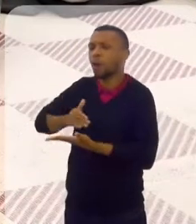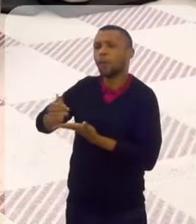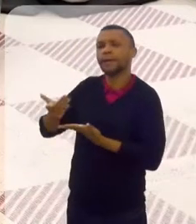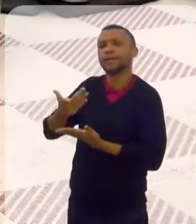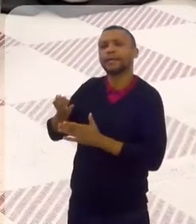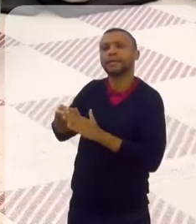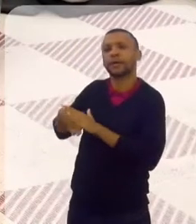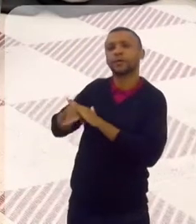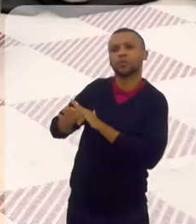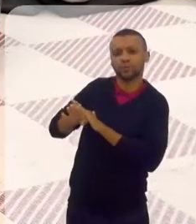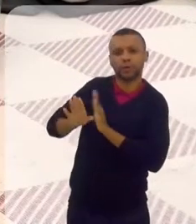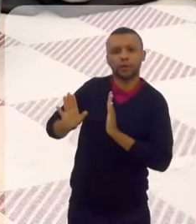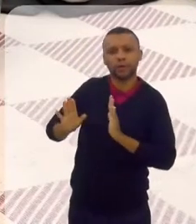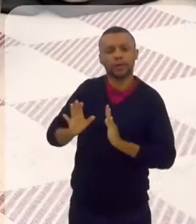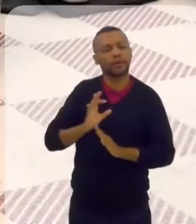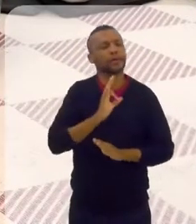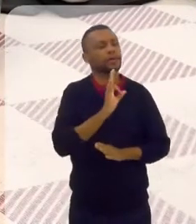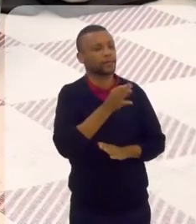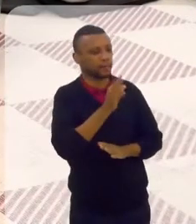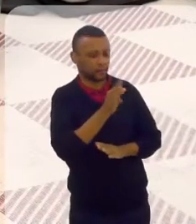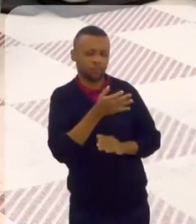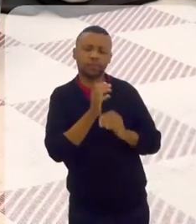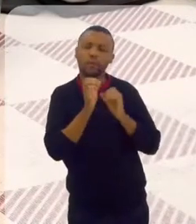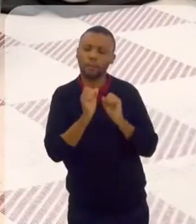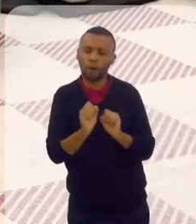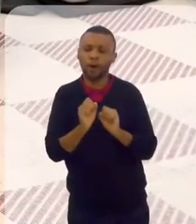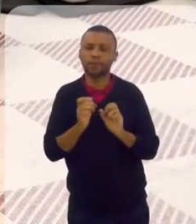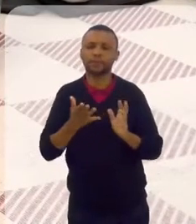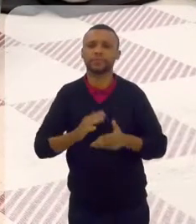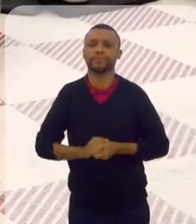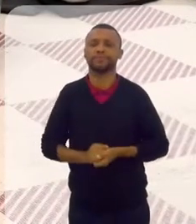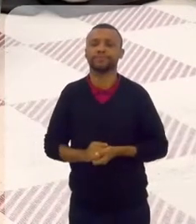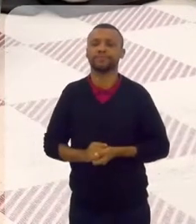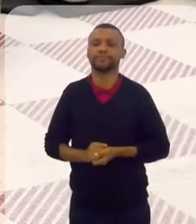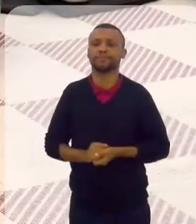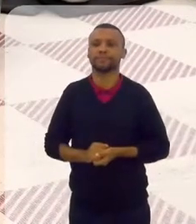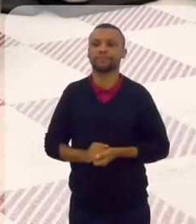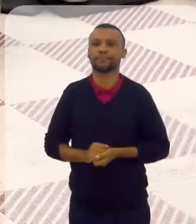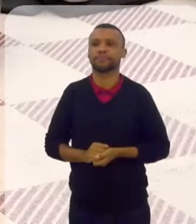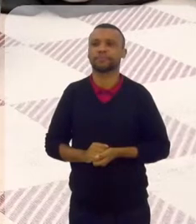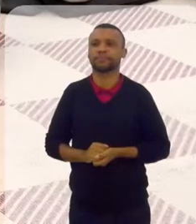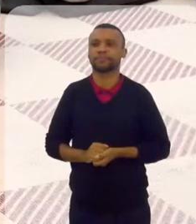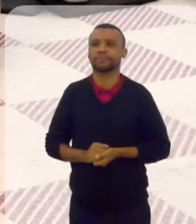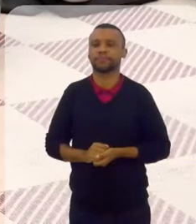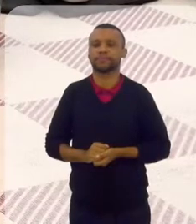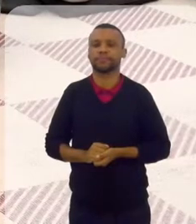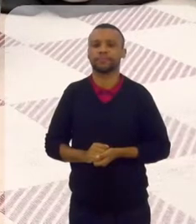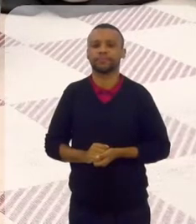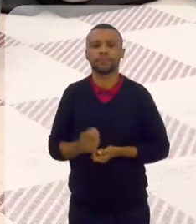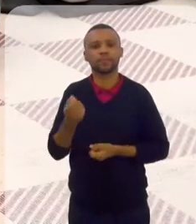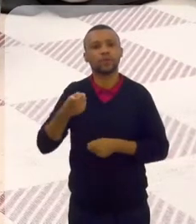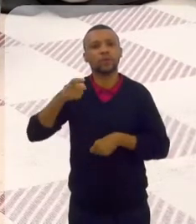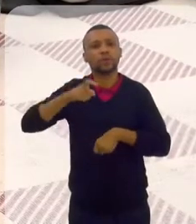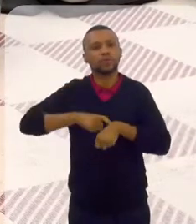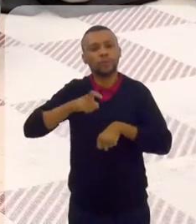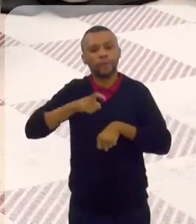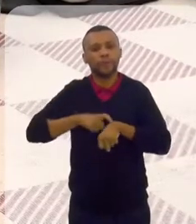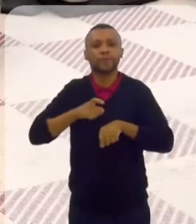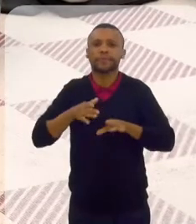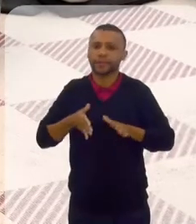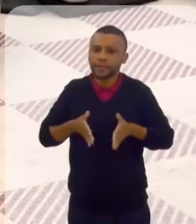você faz, essa leitura mesmo, bem antes do nascimento. Você pode fazer isso, sim. Isso. Que pode fazer... Que legal. Antes do nascimento. E quando